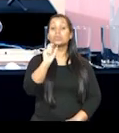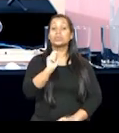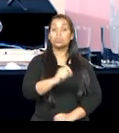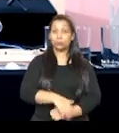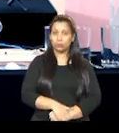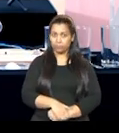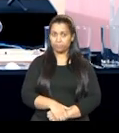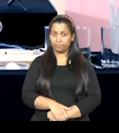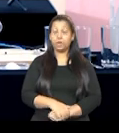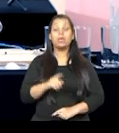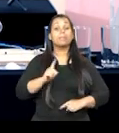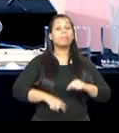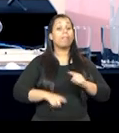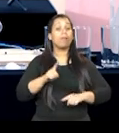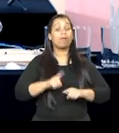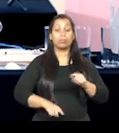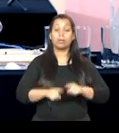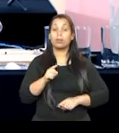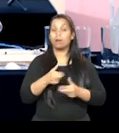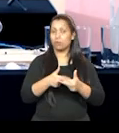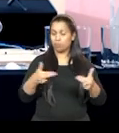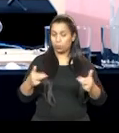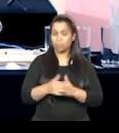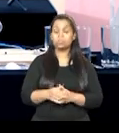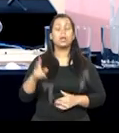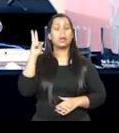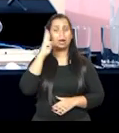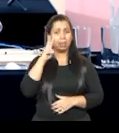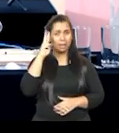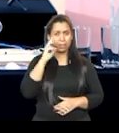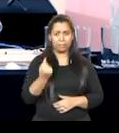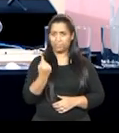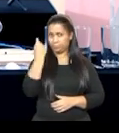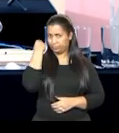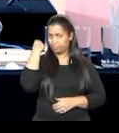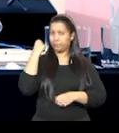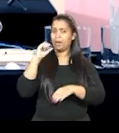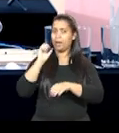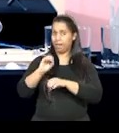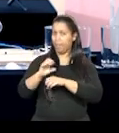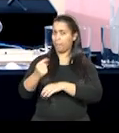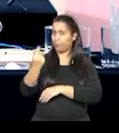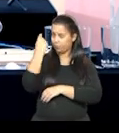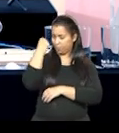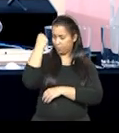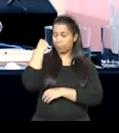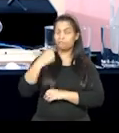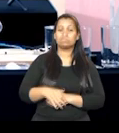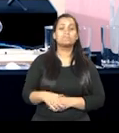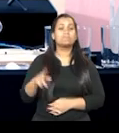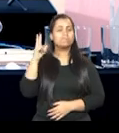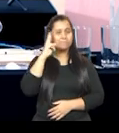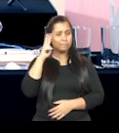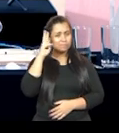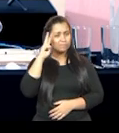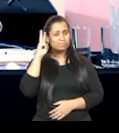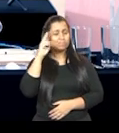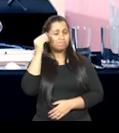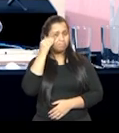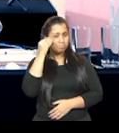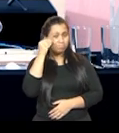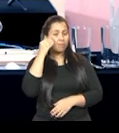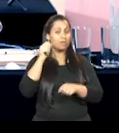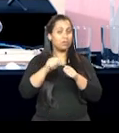dos materiais. Vamos lá? Vocês se lembram da nossa última aula? Lembram daquele experimento que eu fiz onde eu